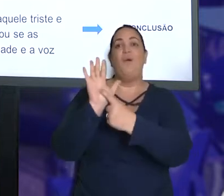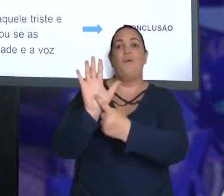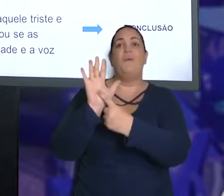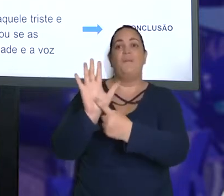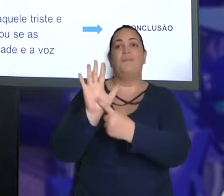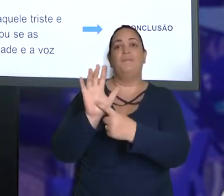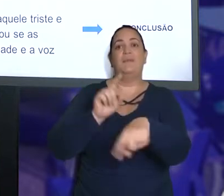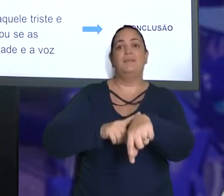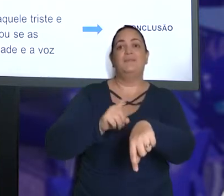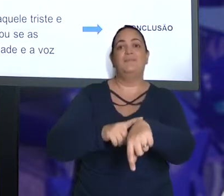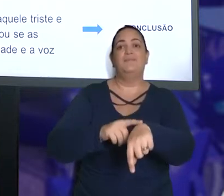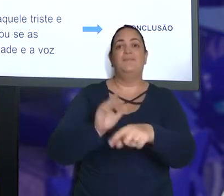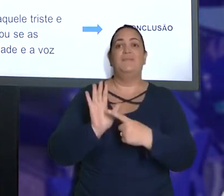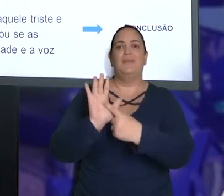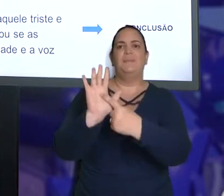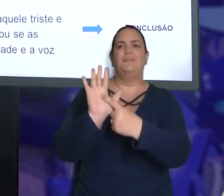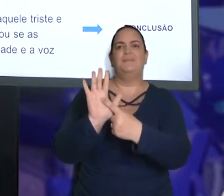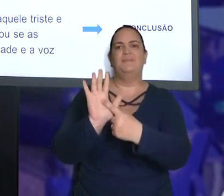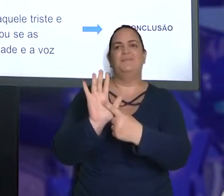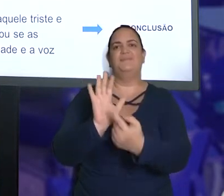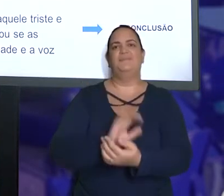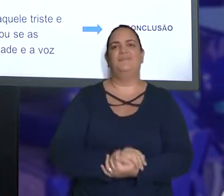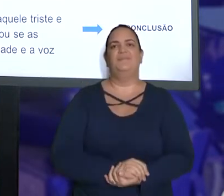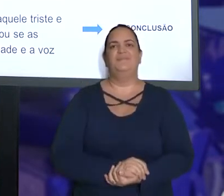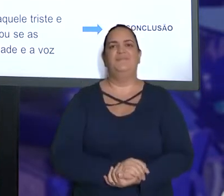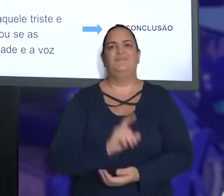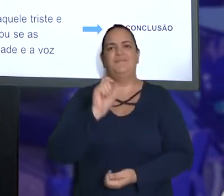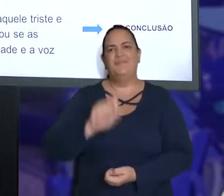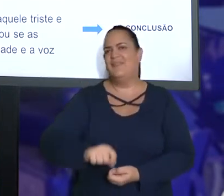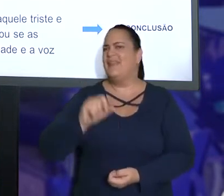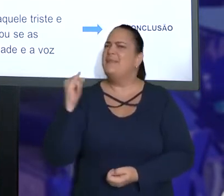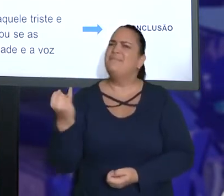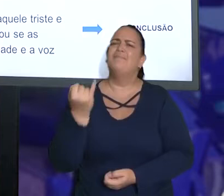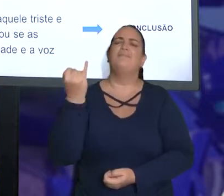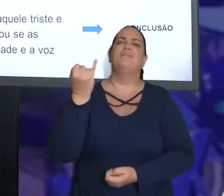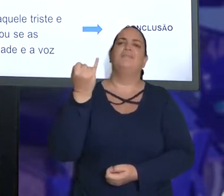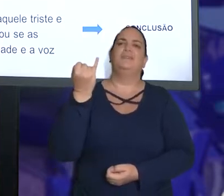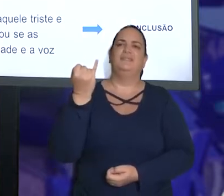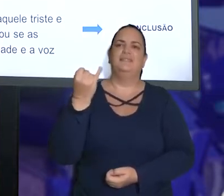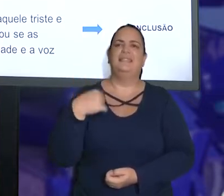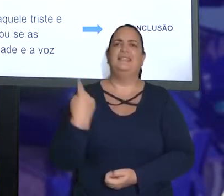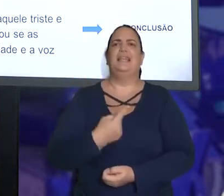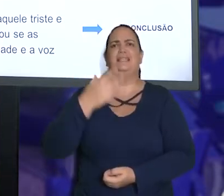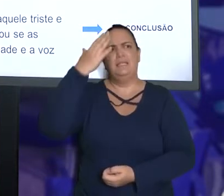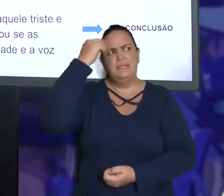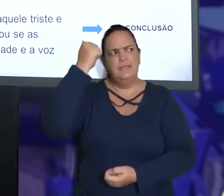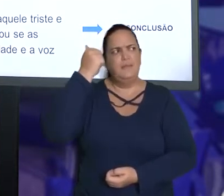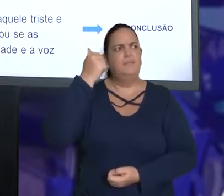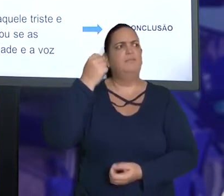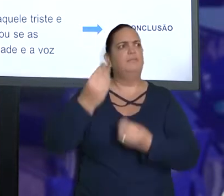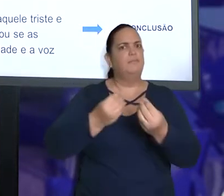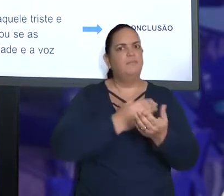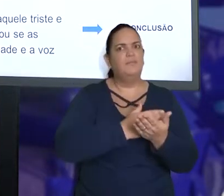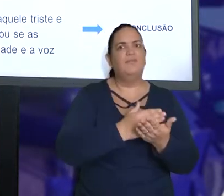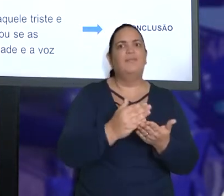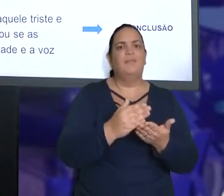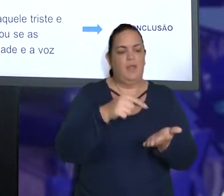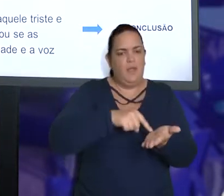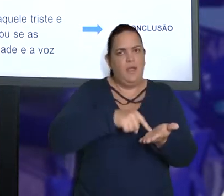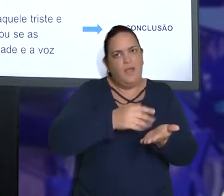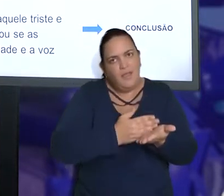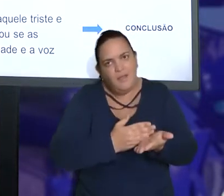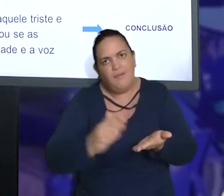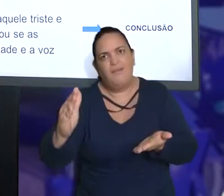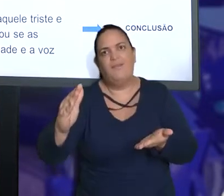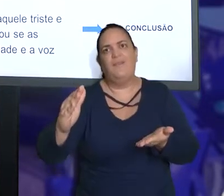partir desse conector. O conector aí é a marca essencial para a gente poder saber que a partir dali começa a sua prova. Ele vai